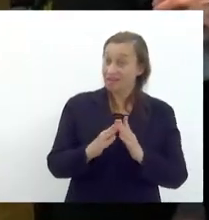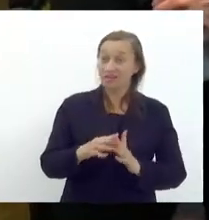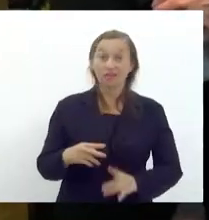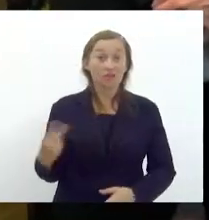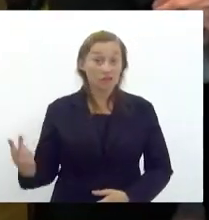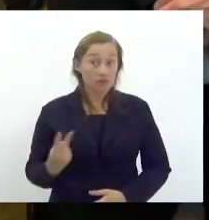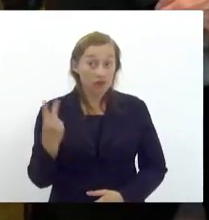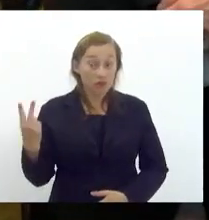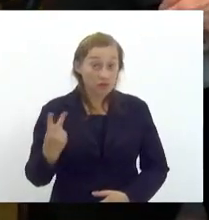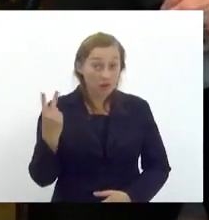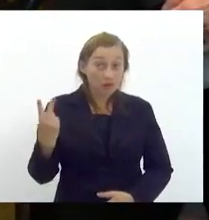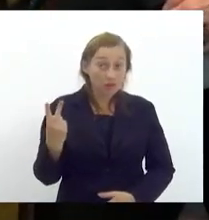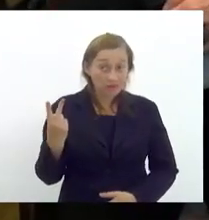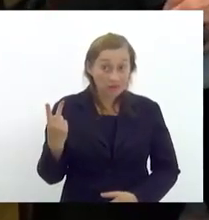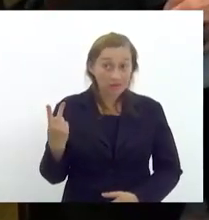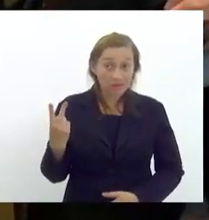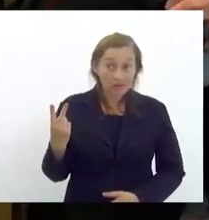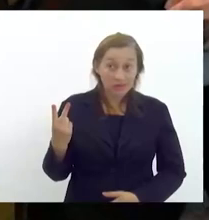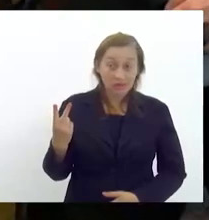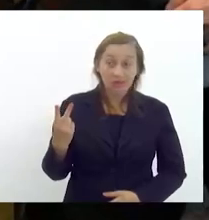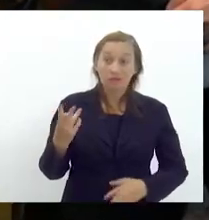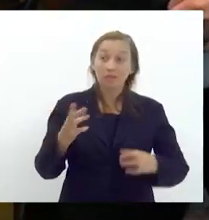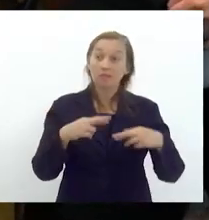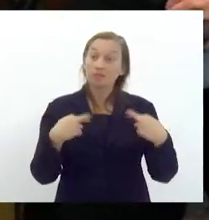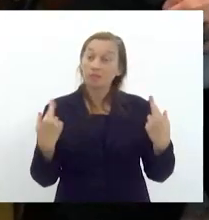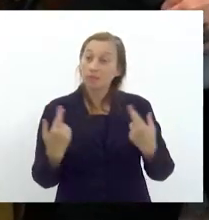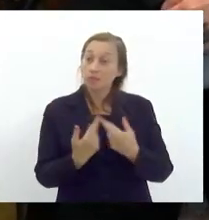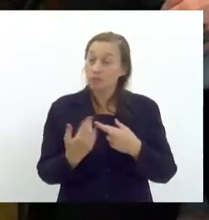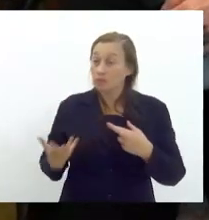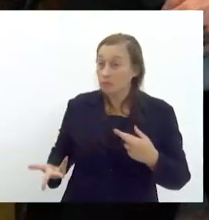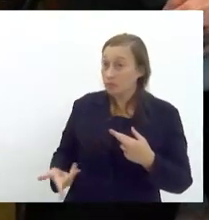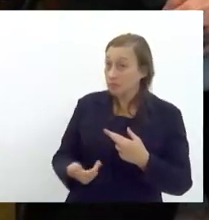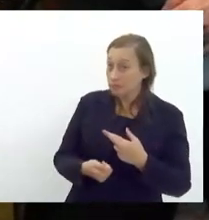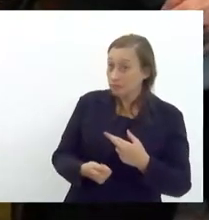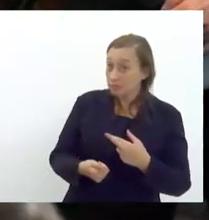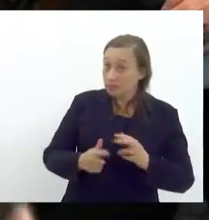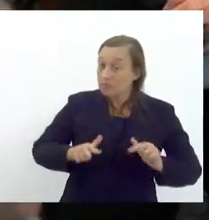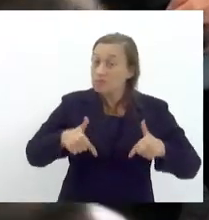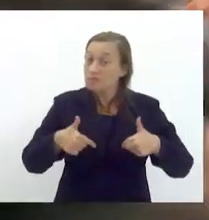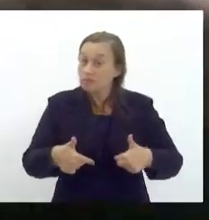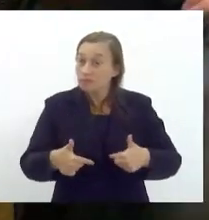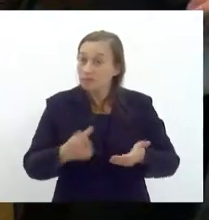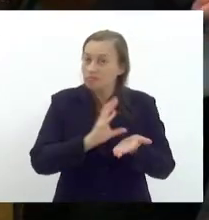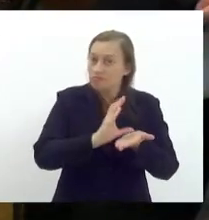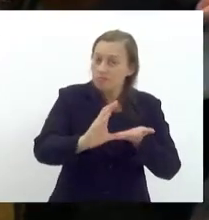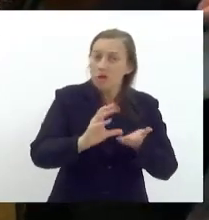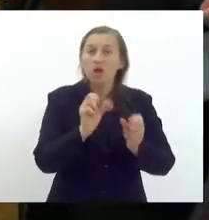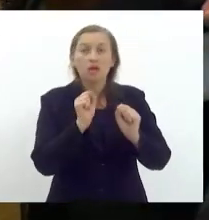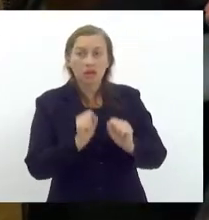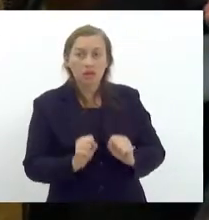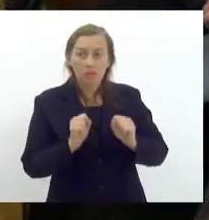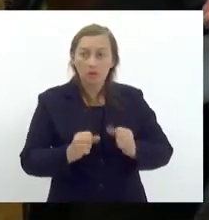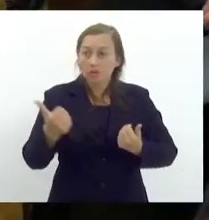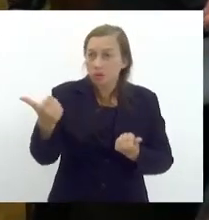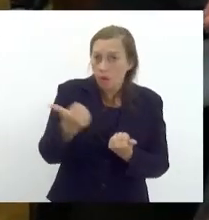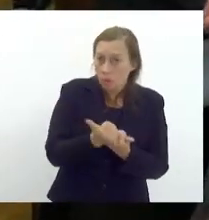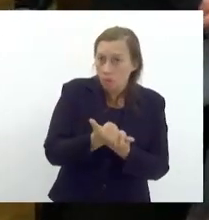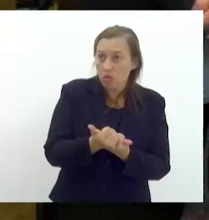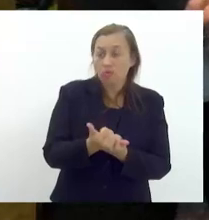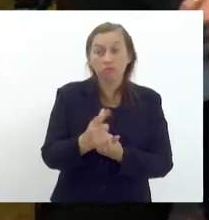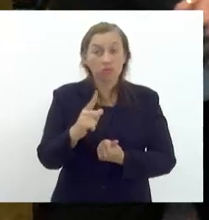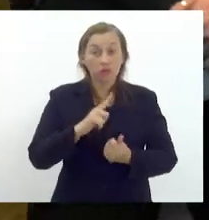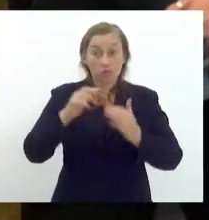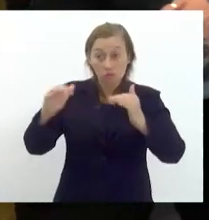pela efetividade das reuniões e da aplicação desses recursos e que a gente possa contar com vossa excelência